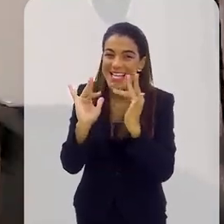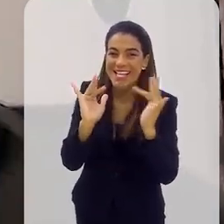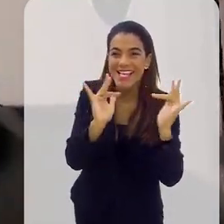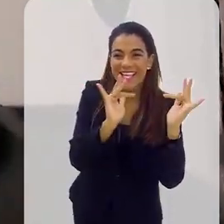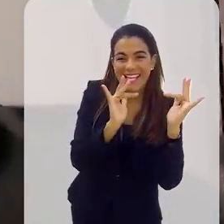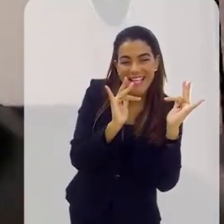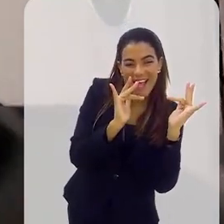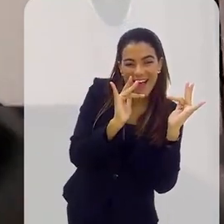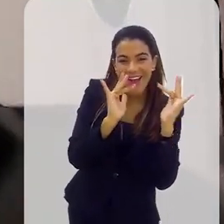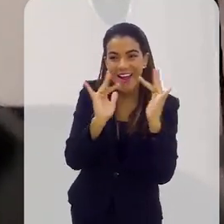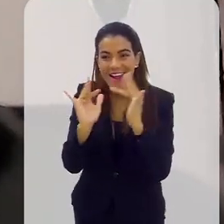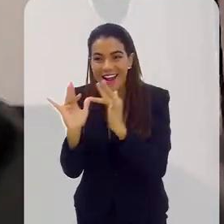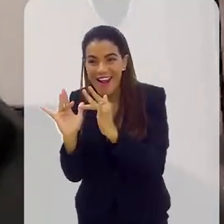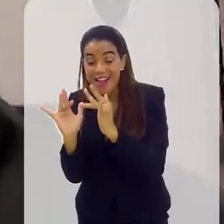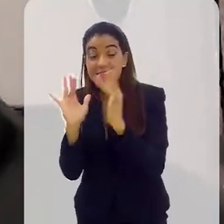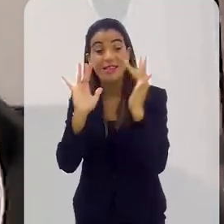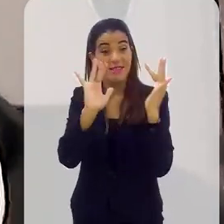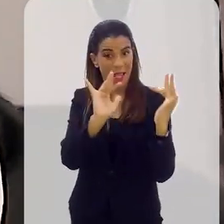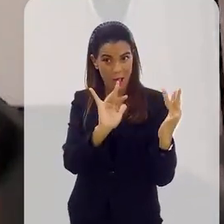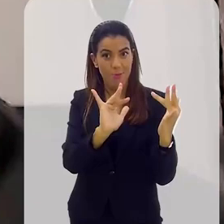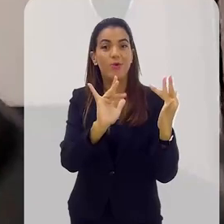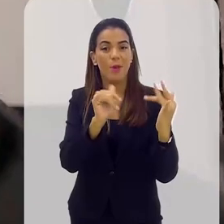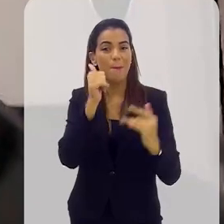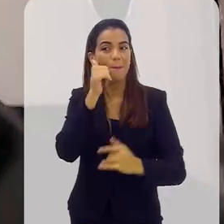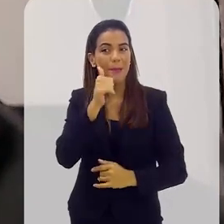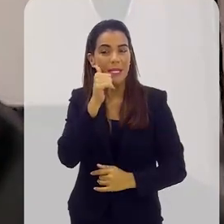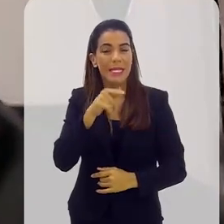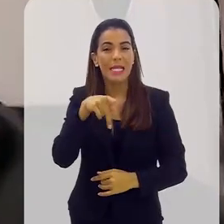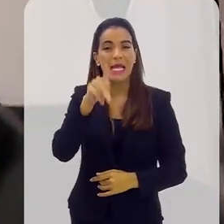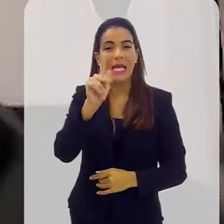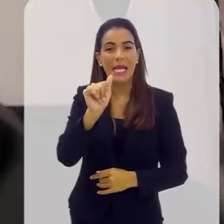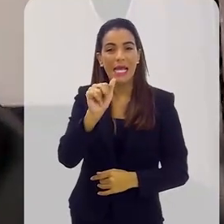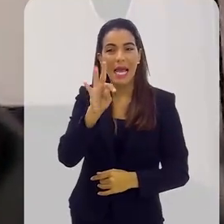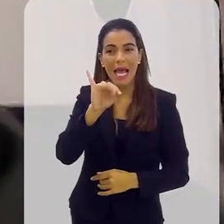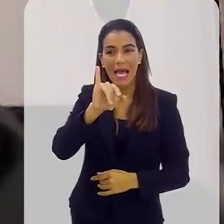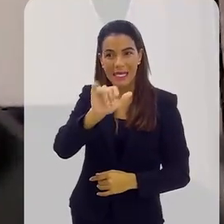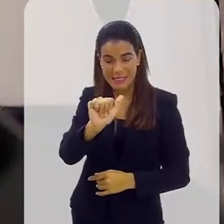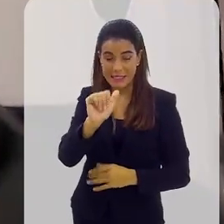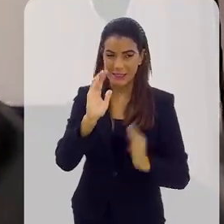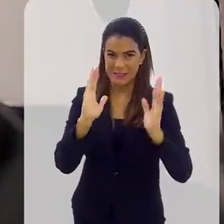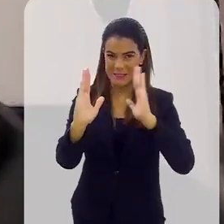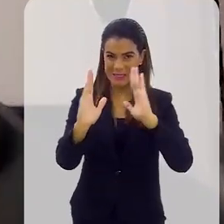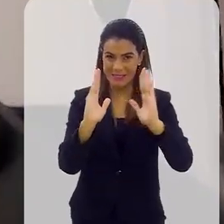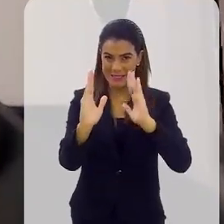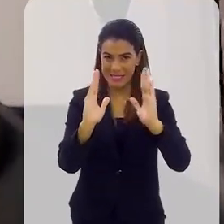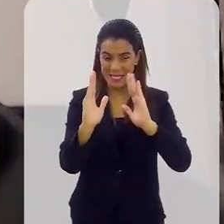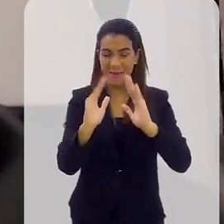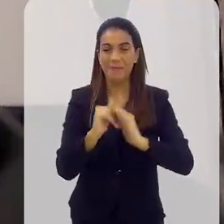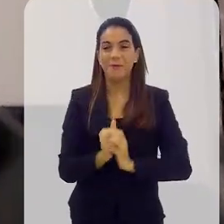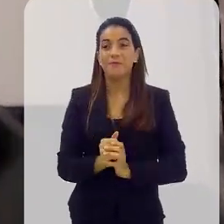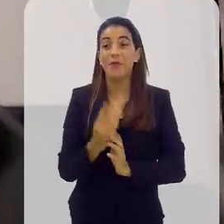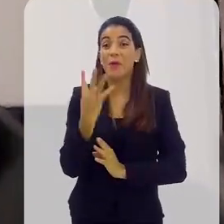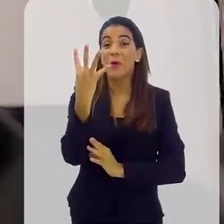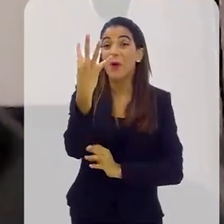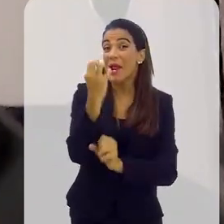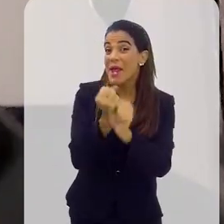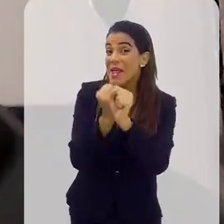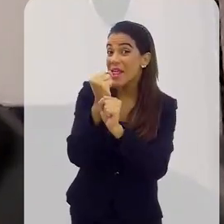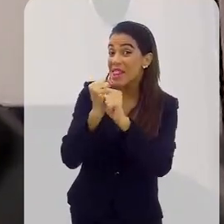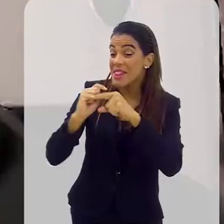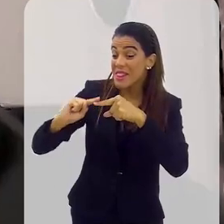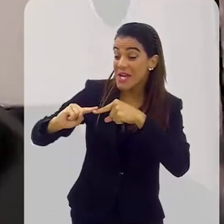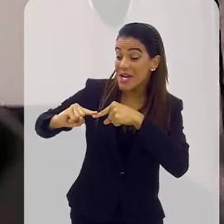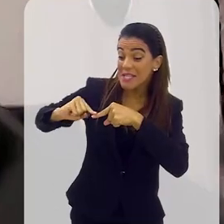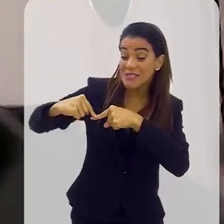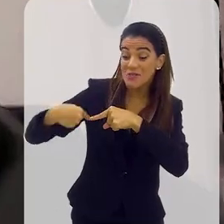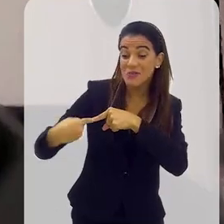namorar, pegar ali aqui, e eu namorei uma menina chamada Kátia Sharp, né? Nessa época. E 40 anos